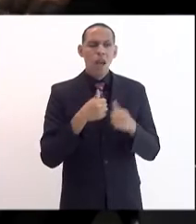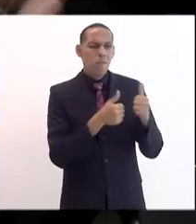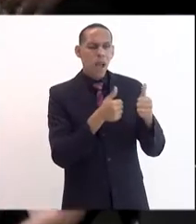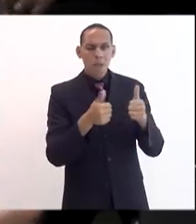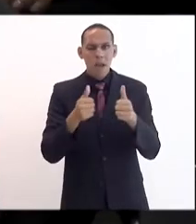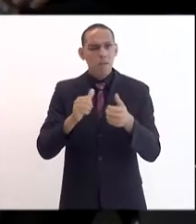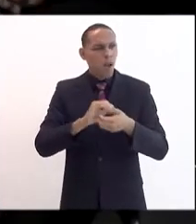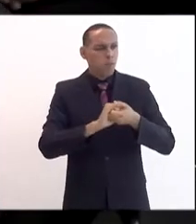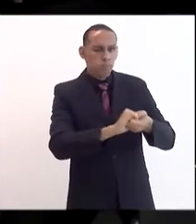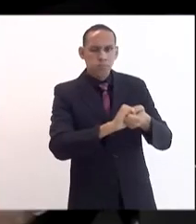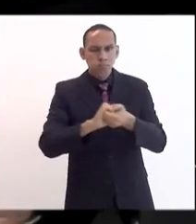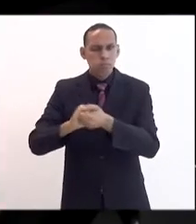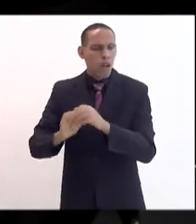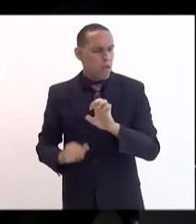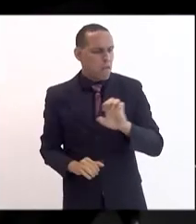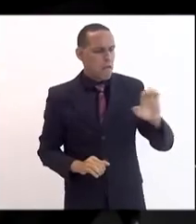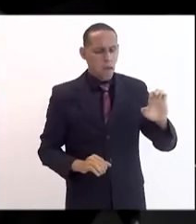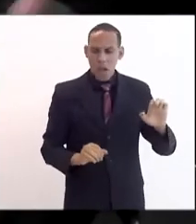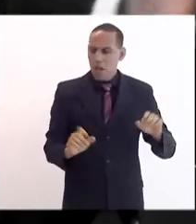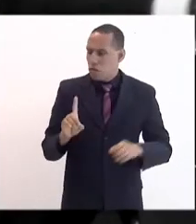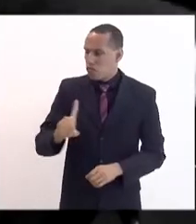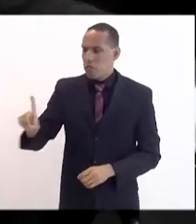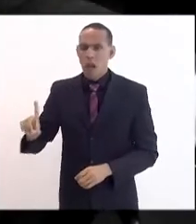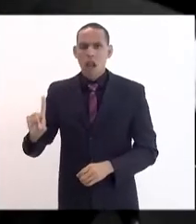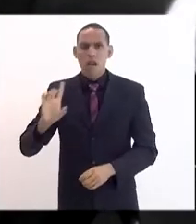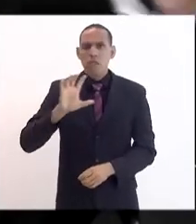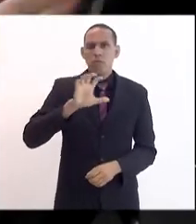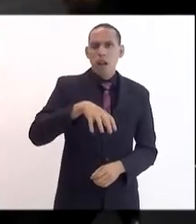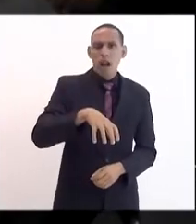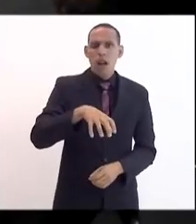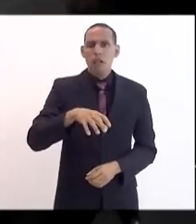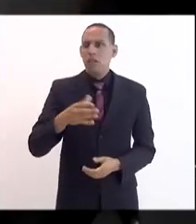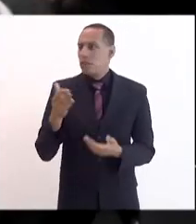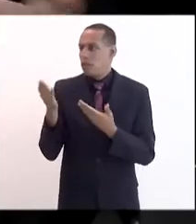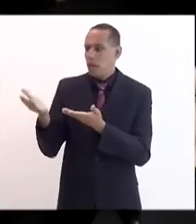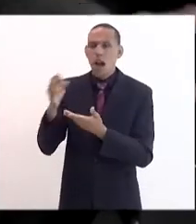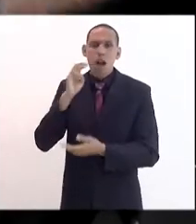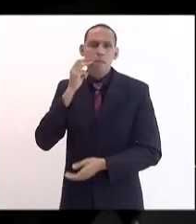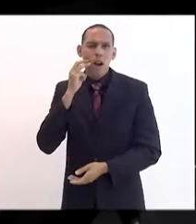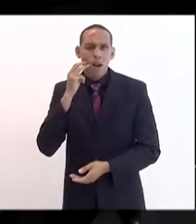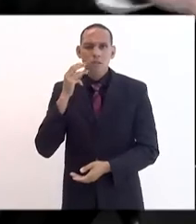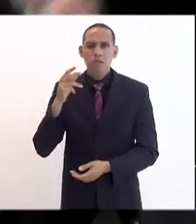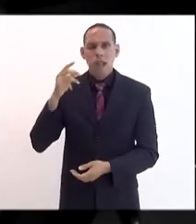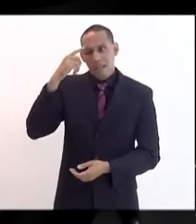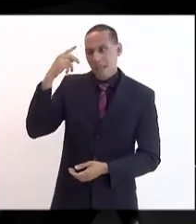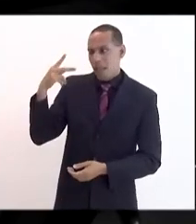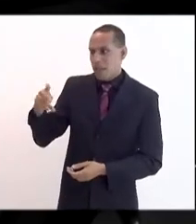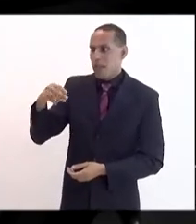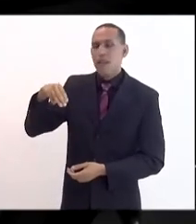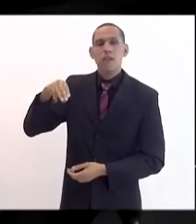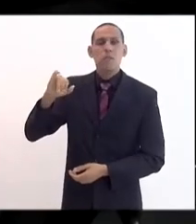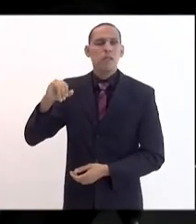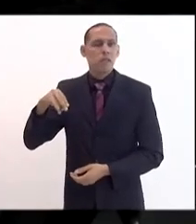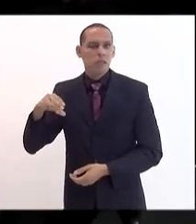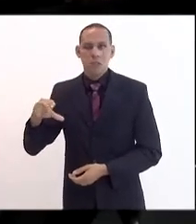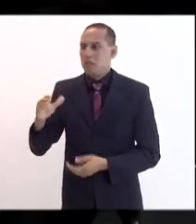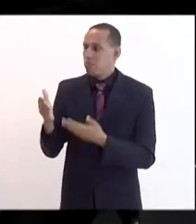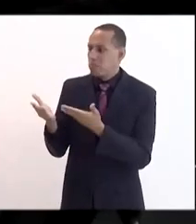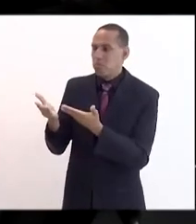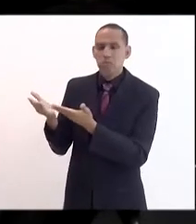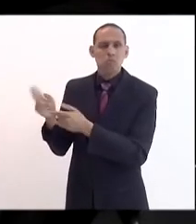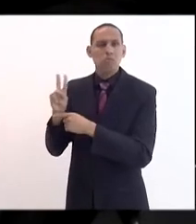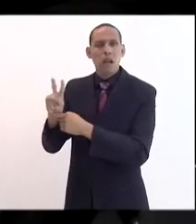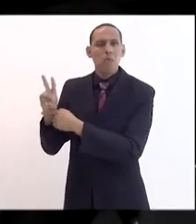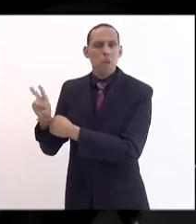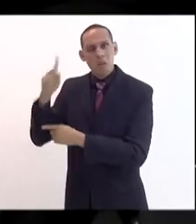da esquerda, centro-direita. O Valdec defende as ideias dele, a gente se dá bem, o Mink. Nunca tivemos nenhum